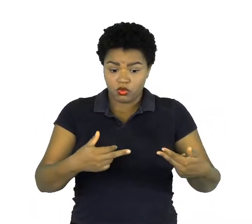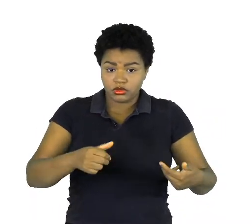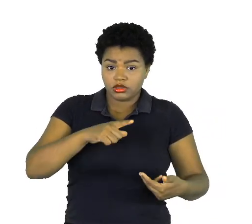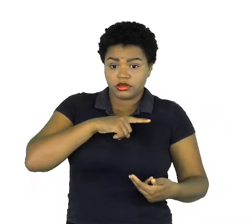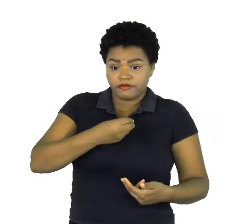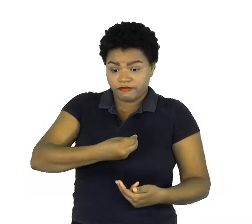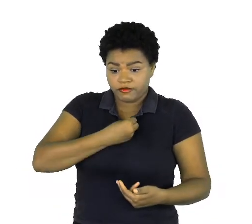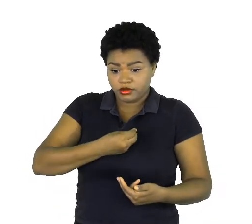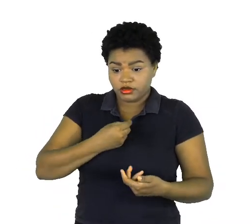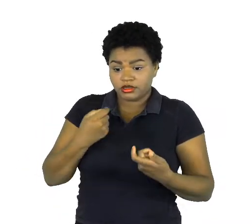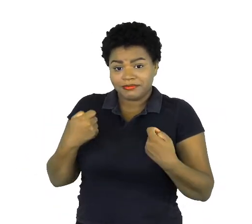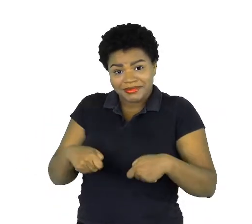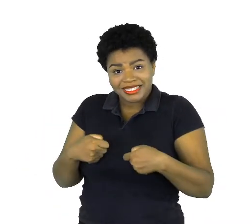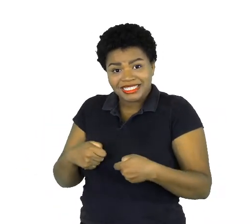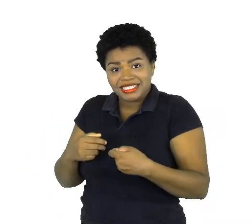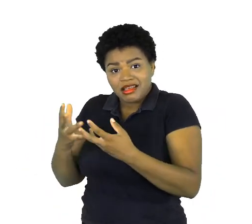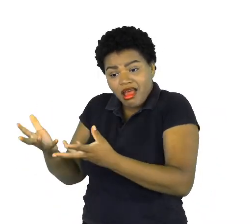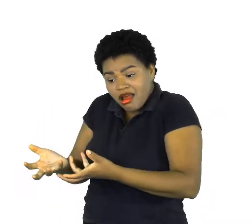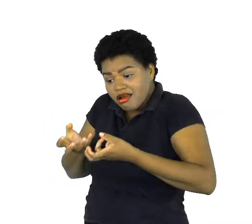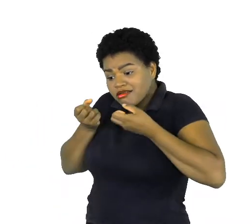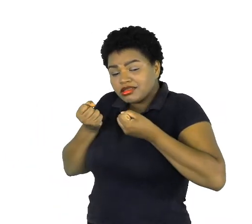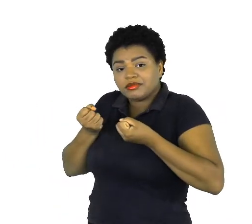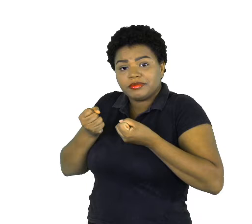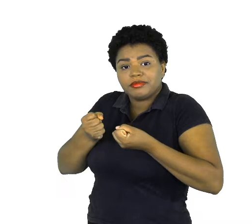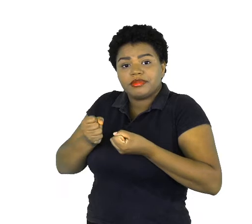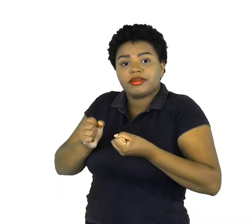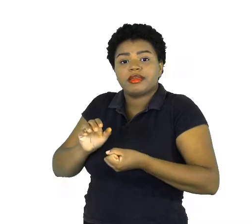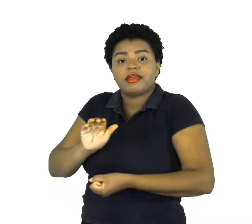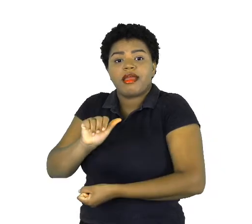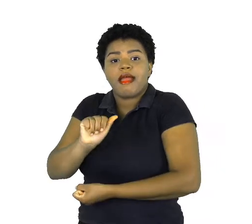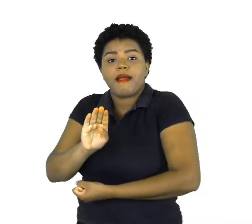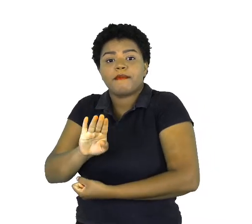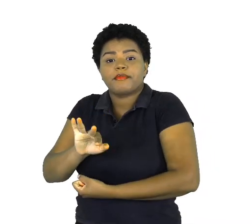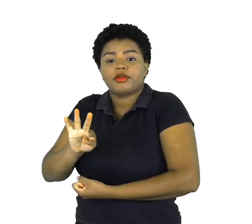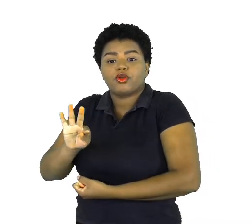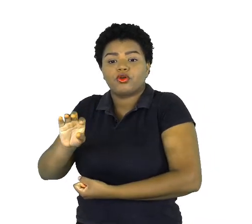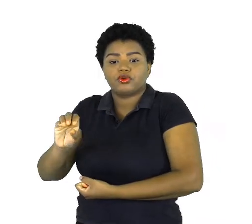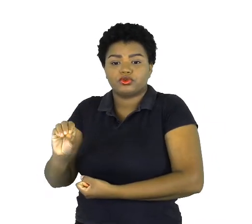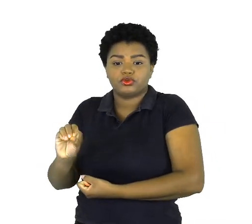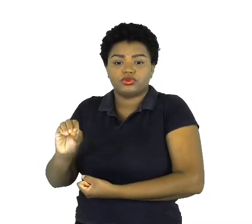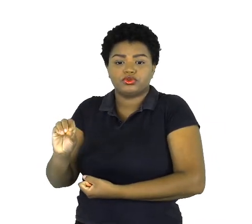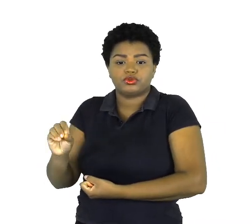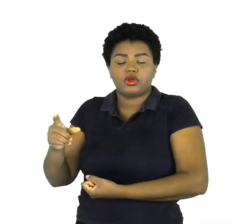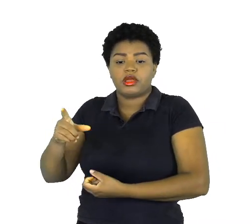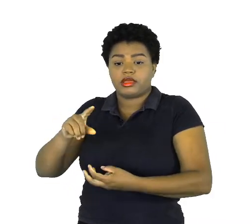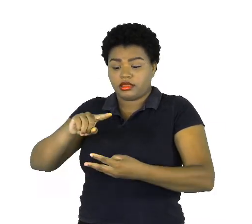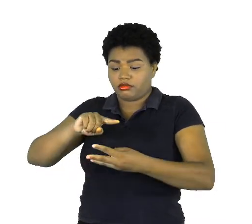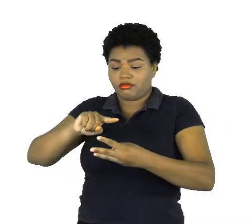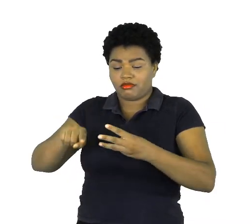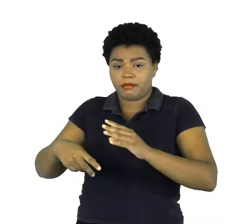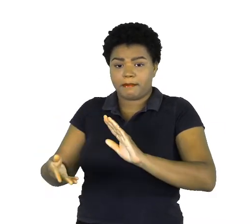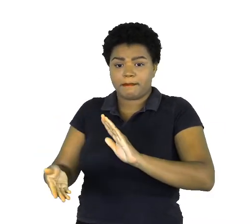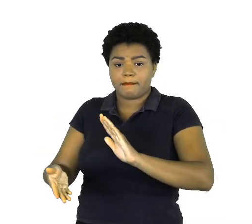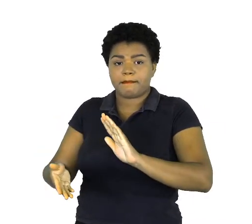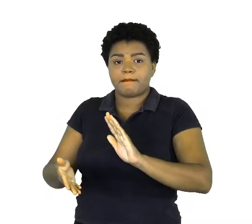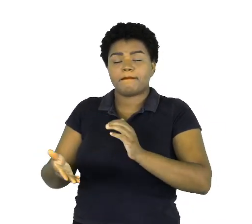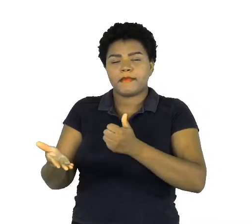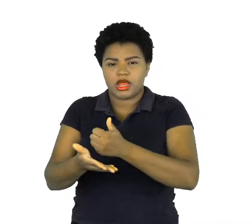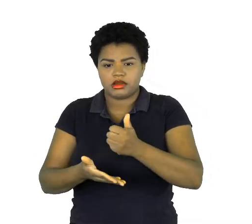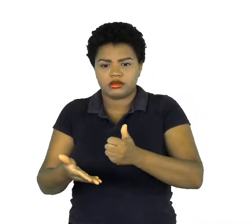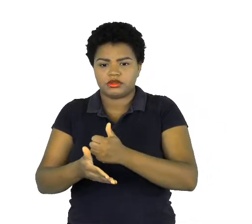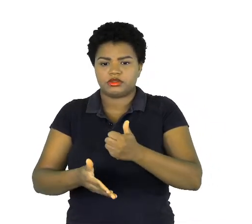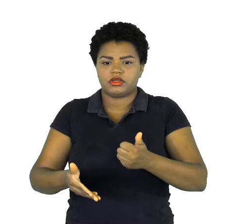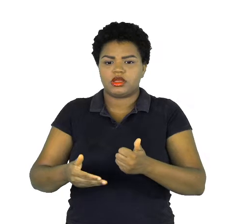esses fatores abióticos, que no caso eu divido, os abióticos subdividem em 3, climáticos,